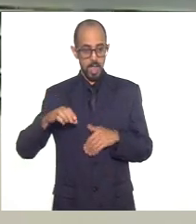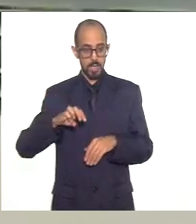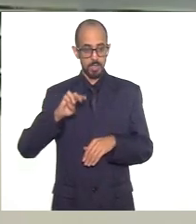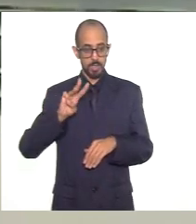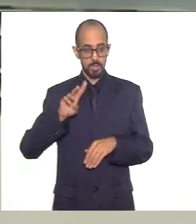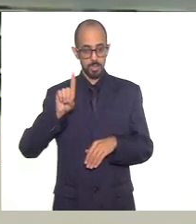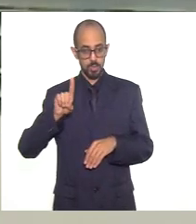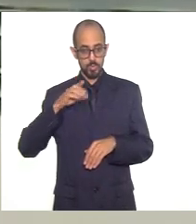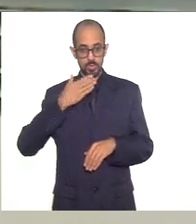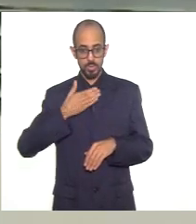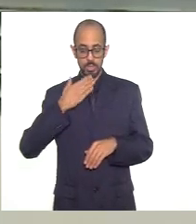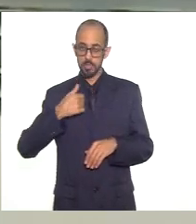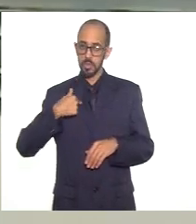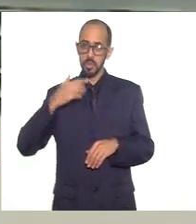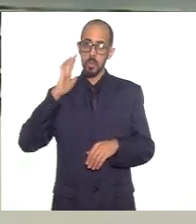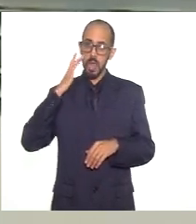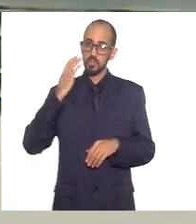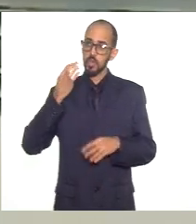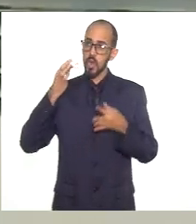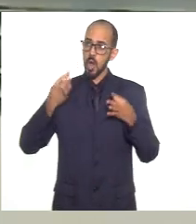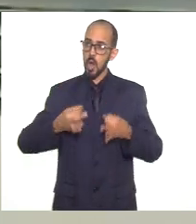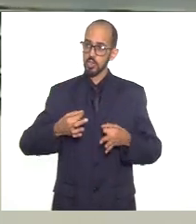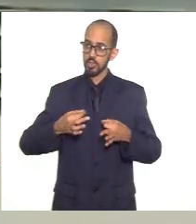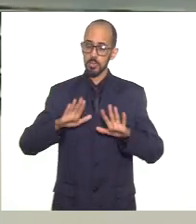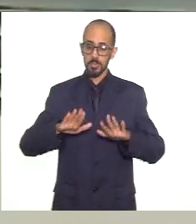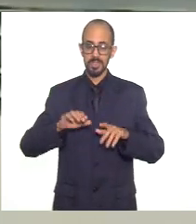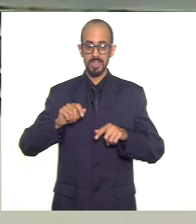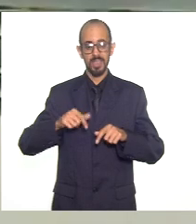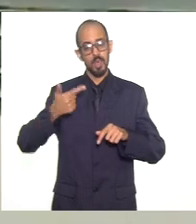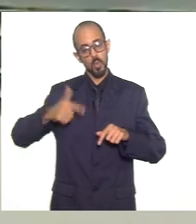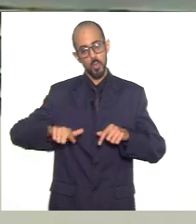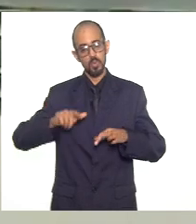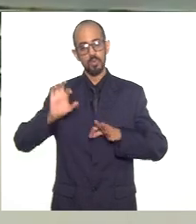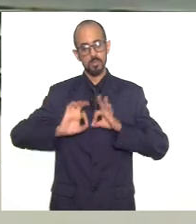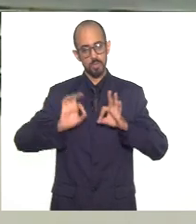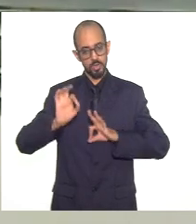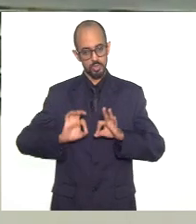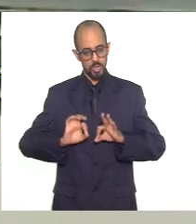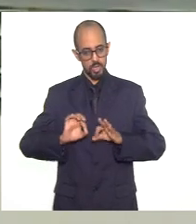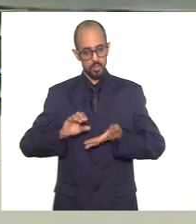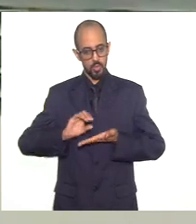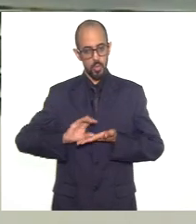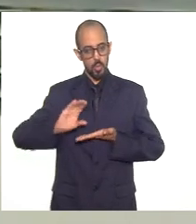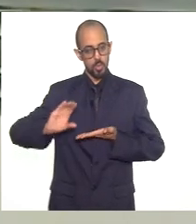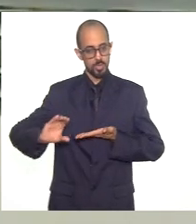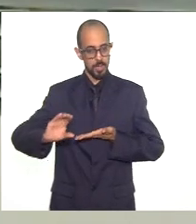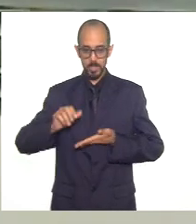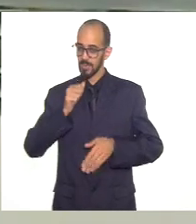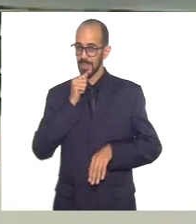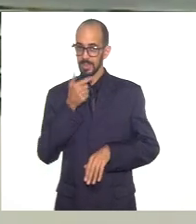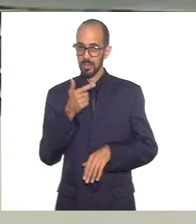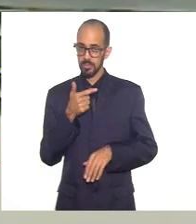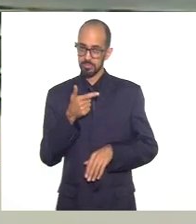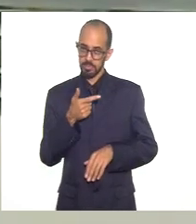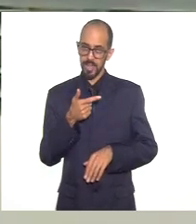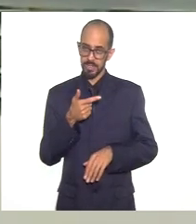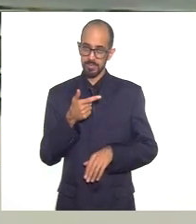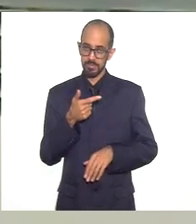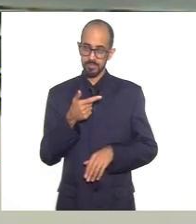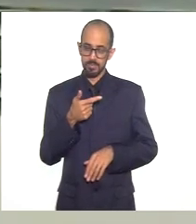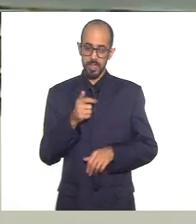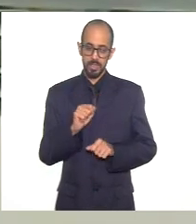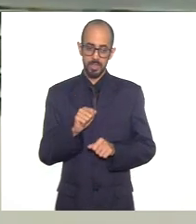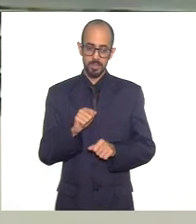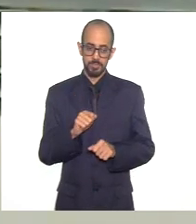Eu acho até ótimo, mas é outro projeto em cima de um orçamento que ainda não abriu. Nós